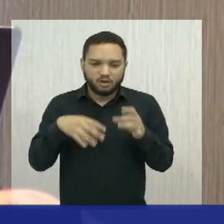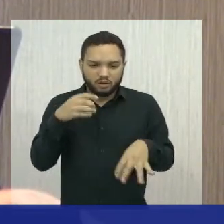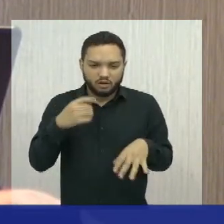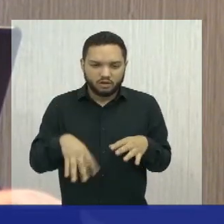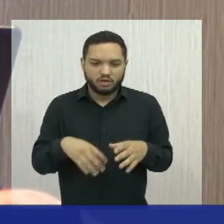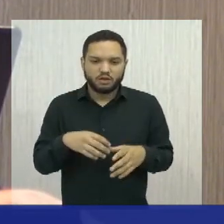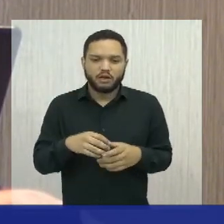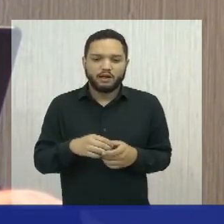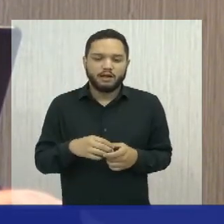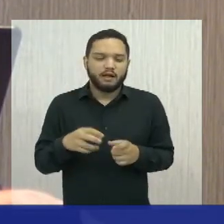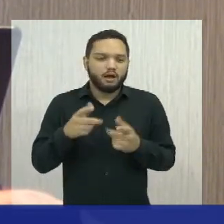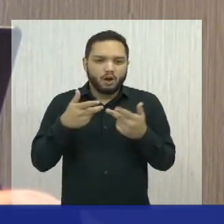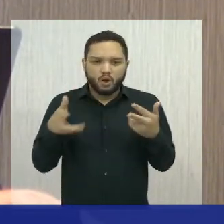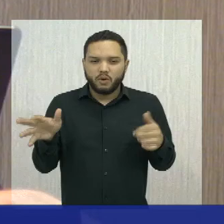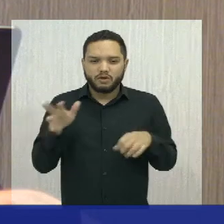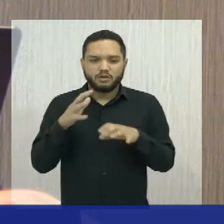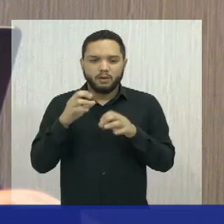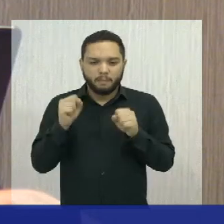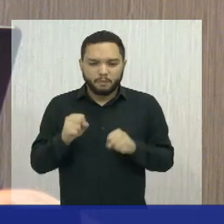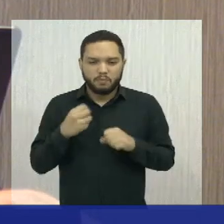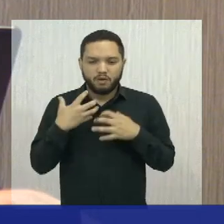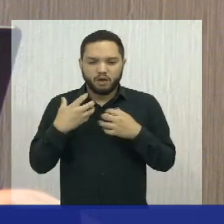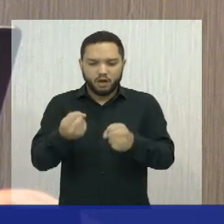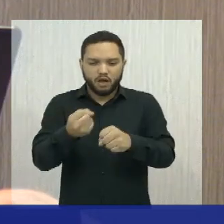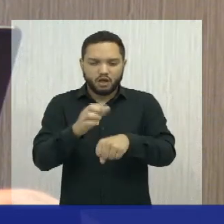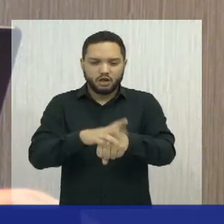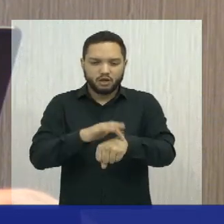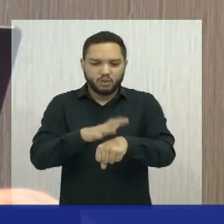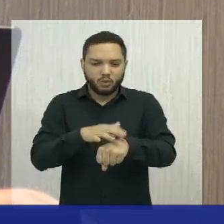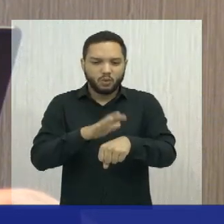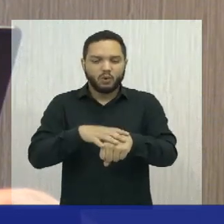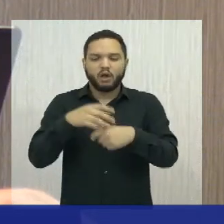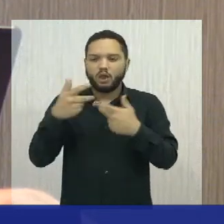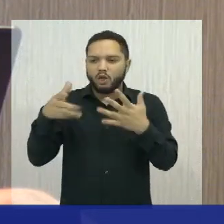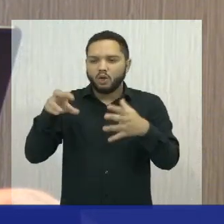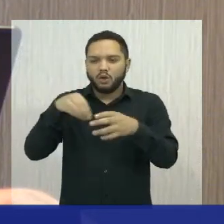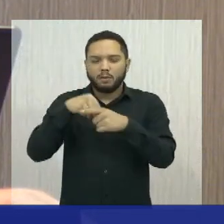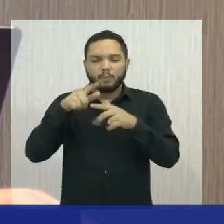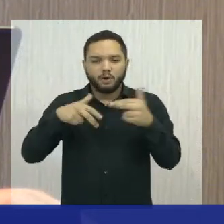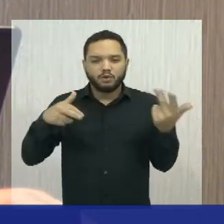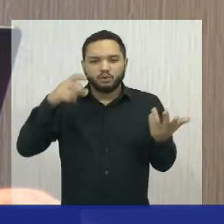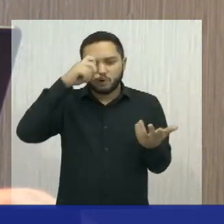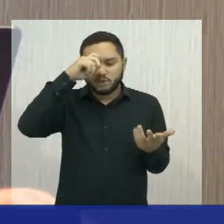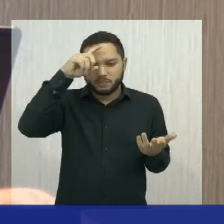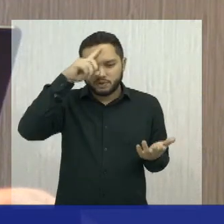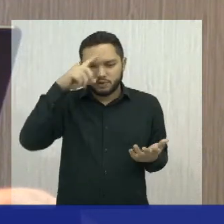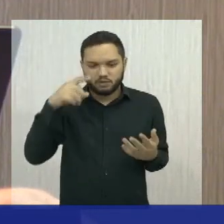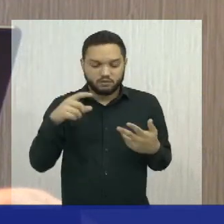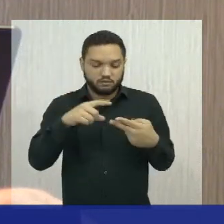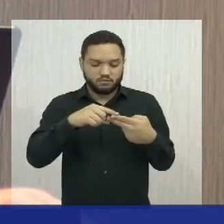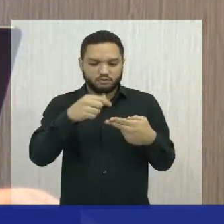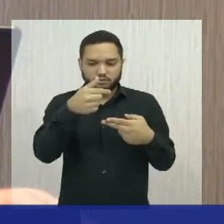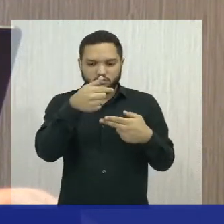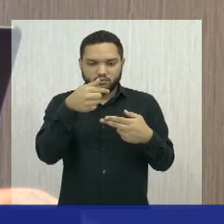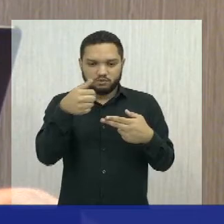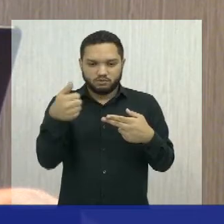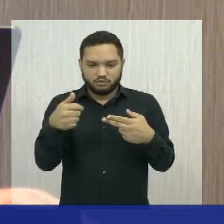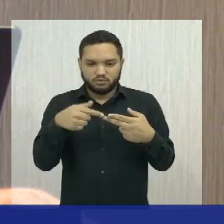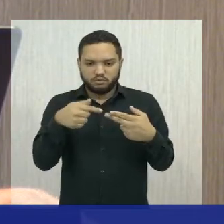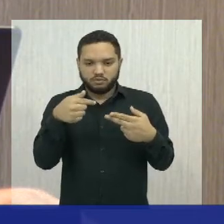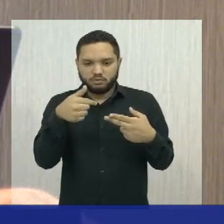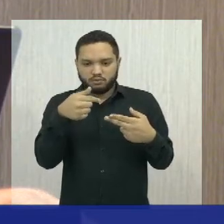agentes patogênicos, inclusive os de estabelecimentos hospitalares, etc., se você for juntar o 771 e o